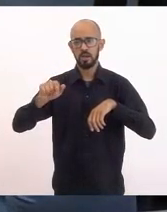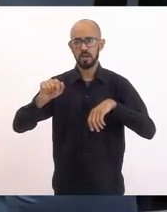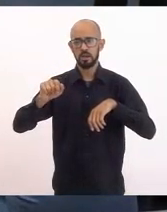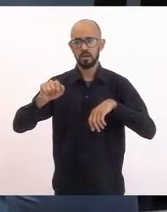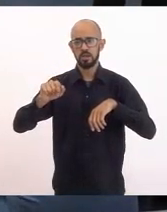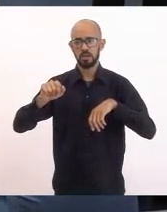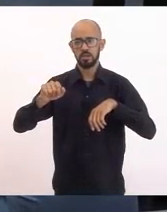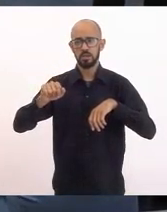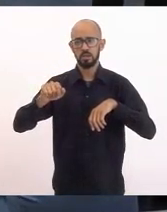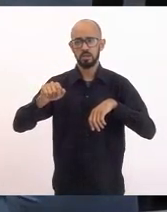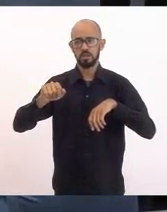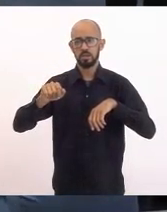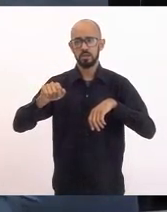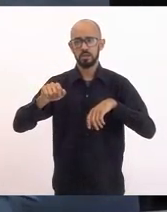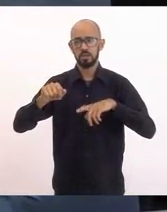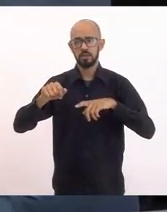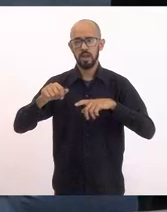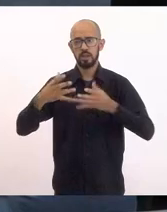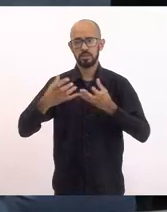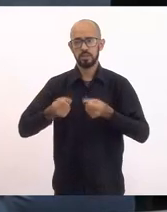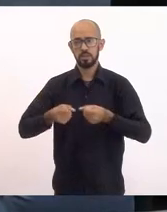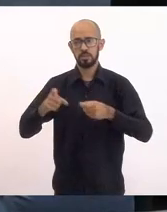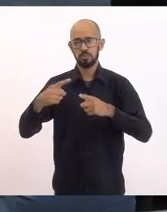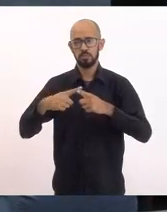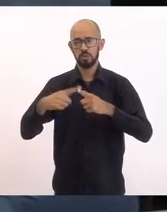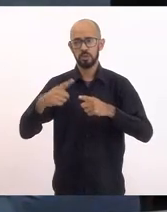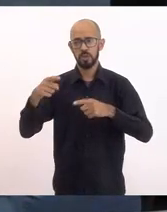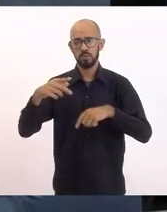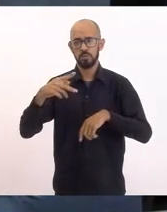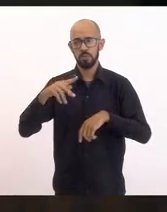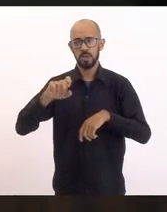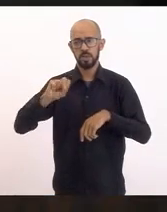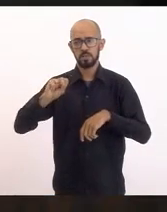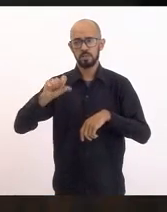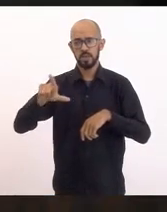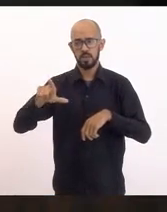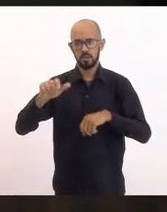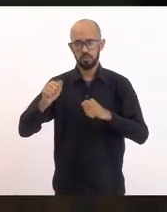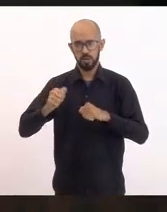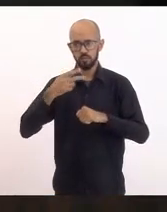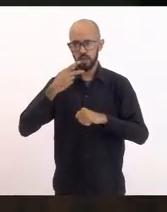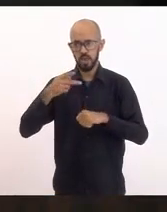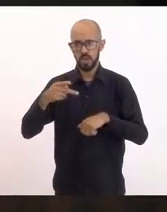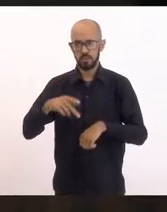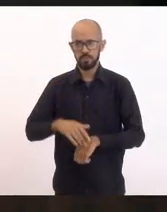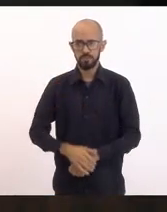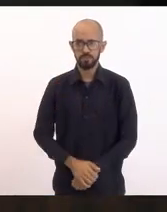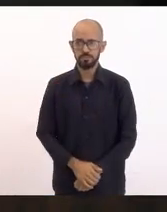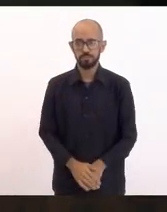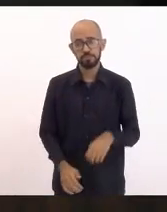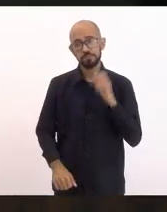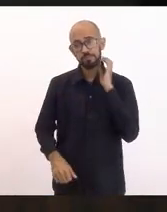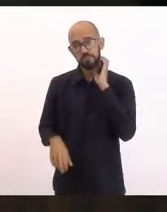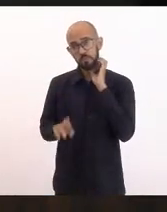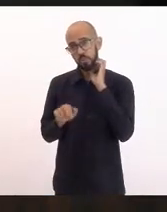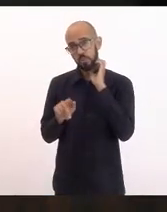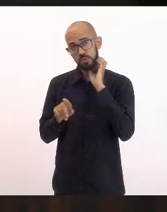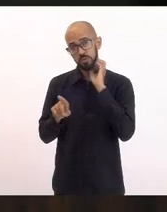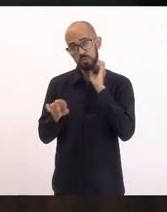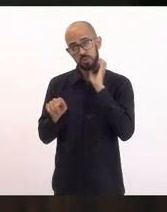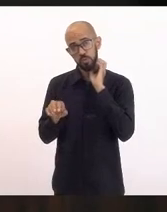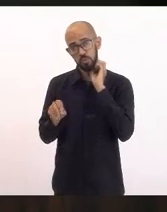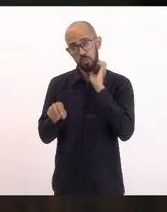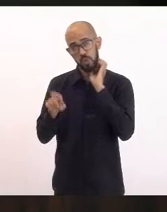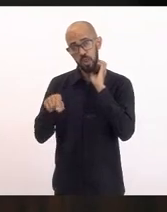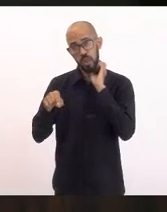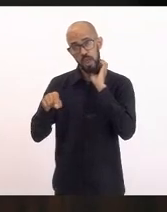de me habilitar, se Vossa Excelência permitir, para encaminhar pelo PSL. Deputado Rodrigo, por ordem da liderança,